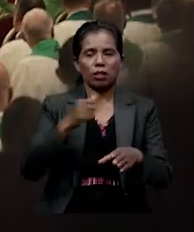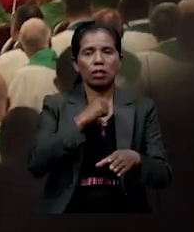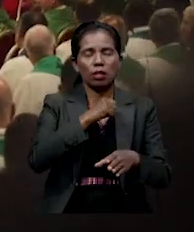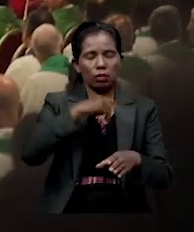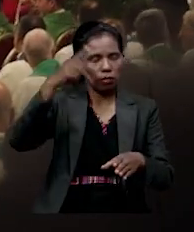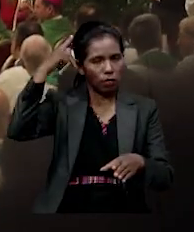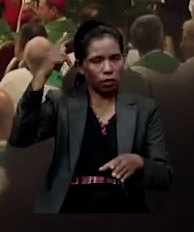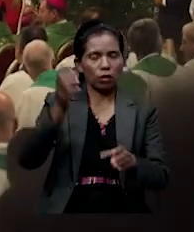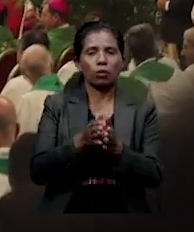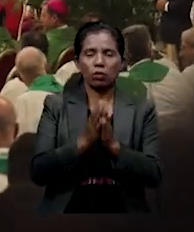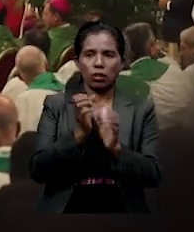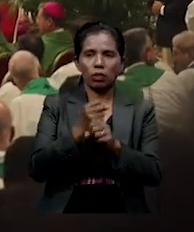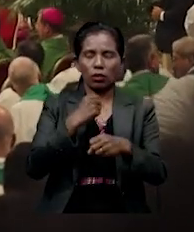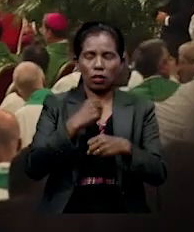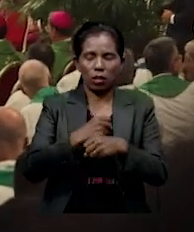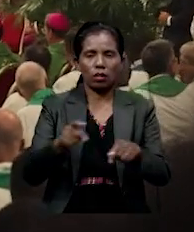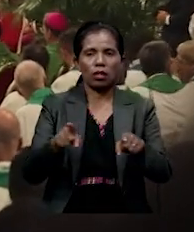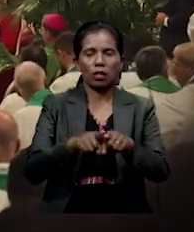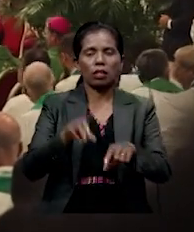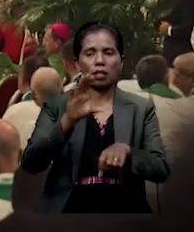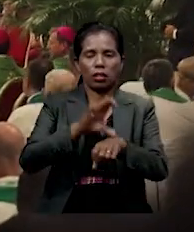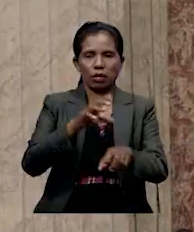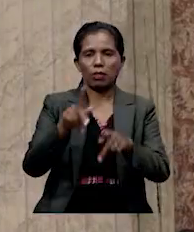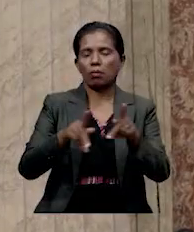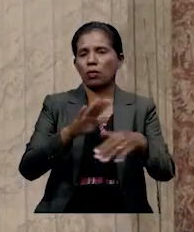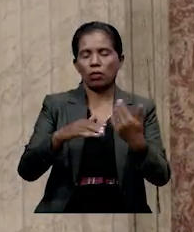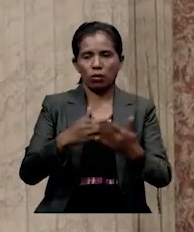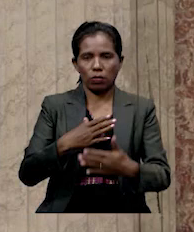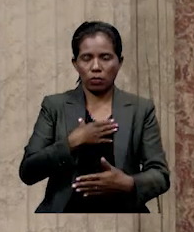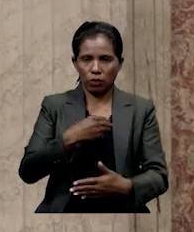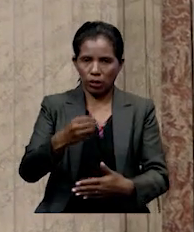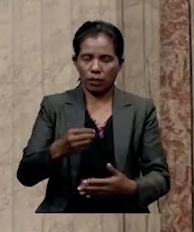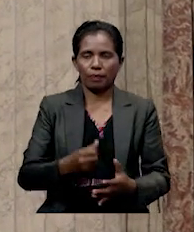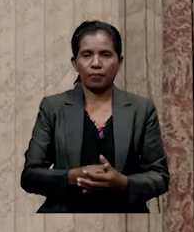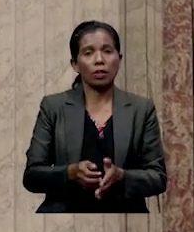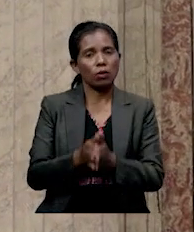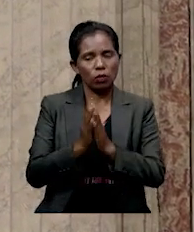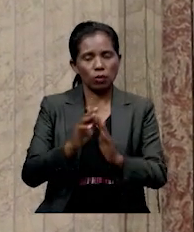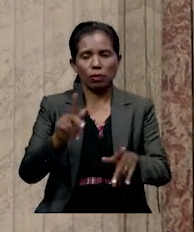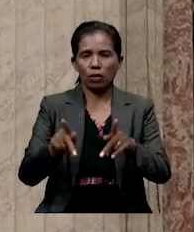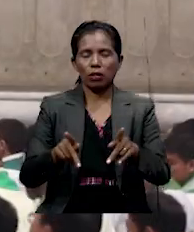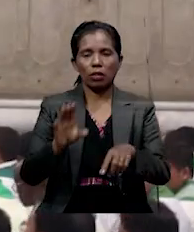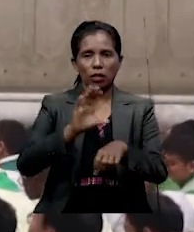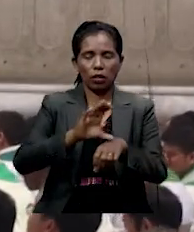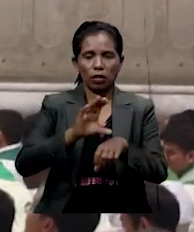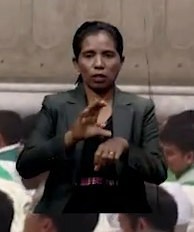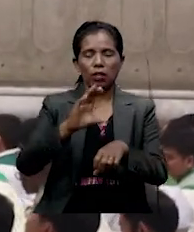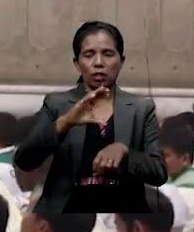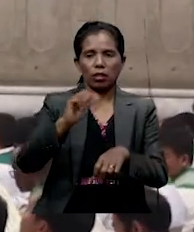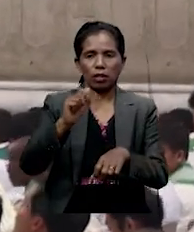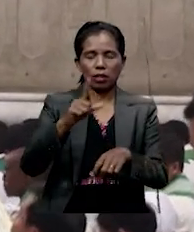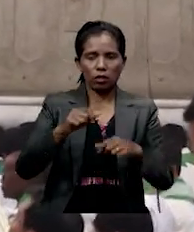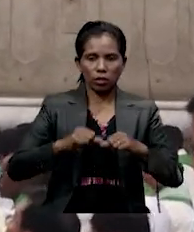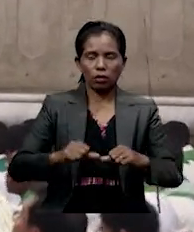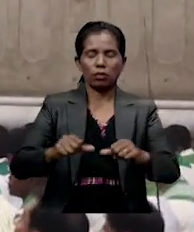Russo hatu halo Igreja saia atraiante. Papa Mosusu Bacardial Sira continua serviço Macas, Orisai Nudar